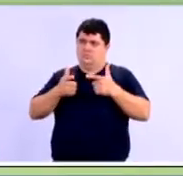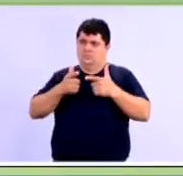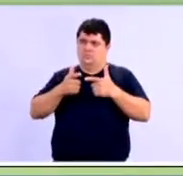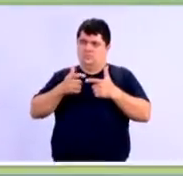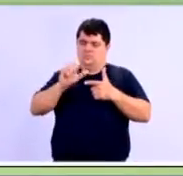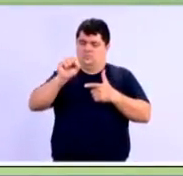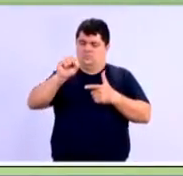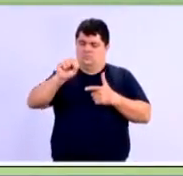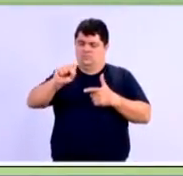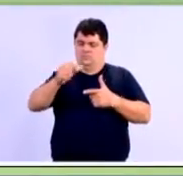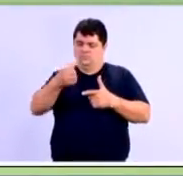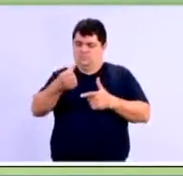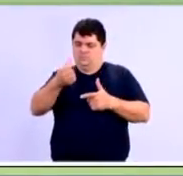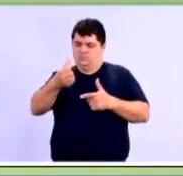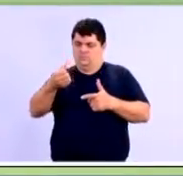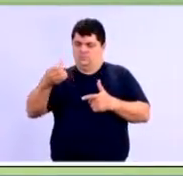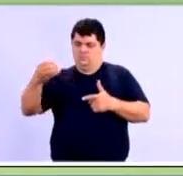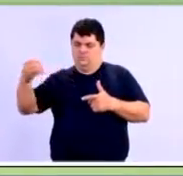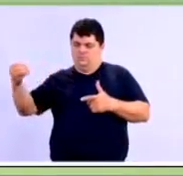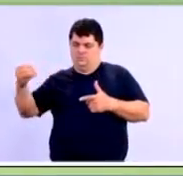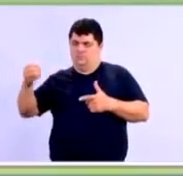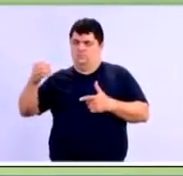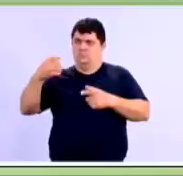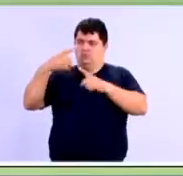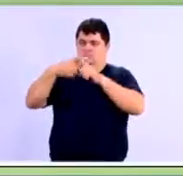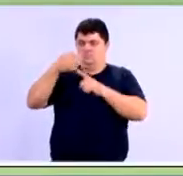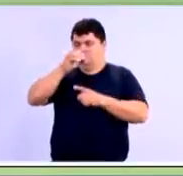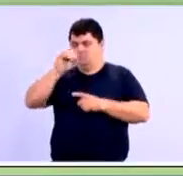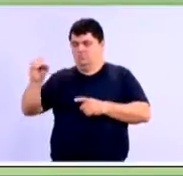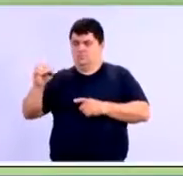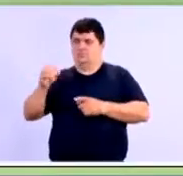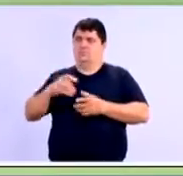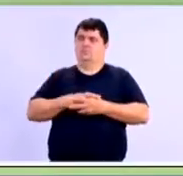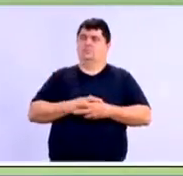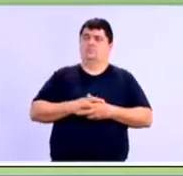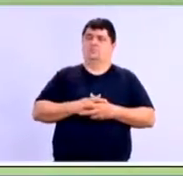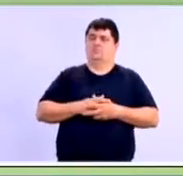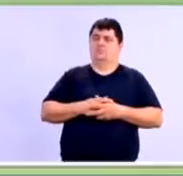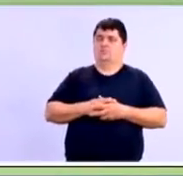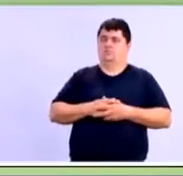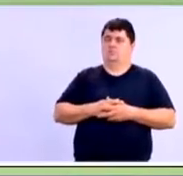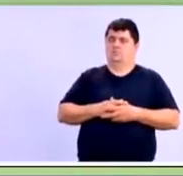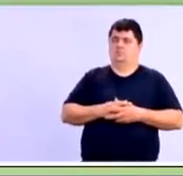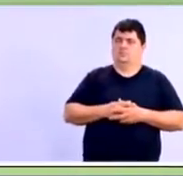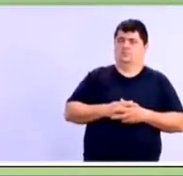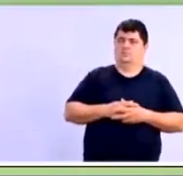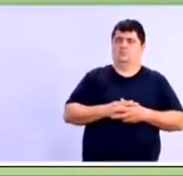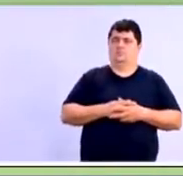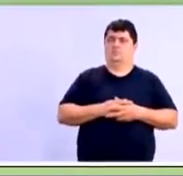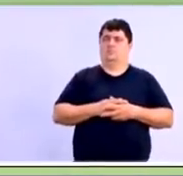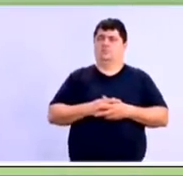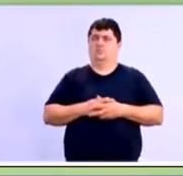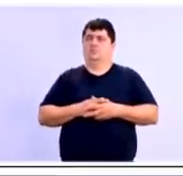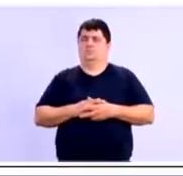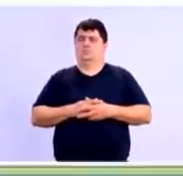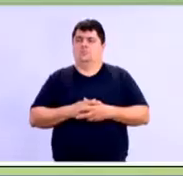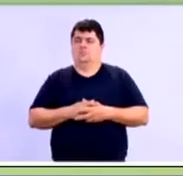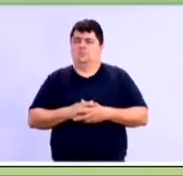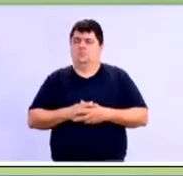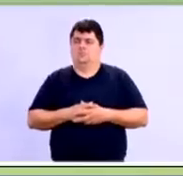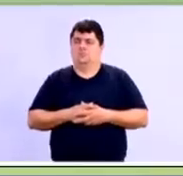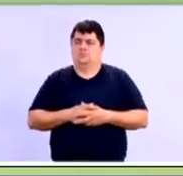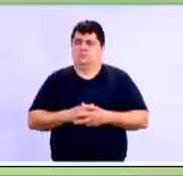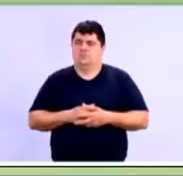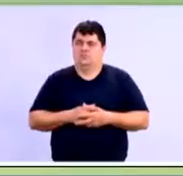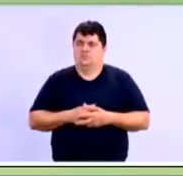dividido pelos 86.600 que está no o total do ativo. Salvo engano, no livro está 700, né, professor? Isso.